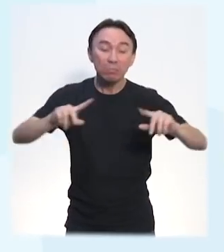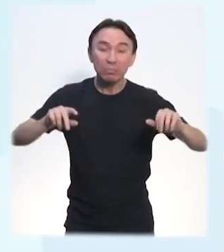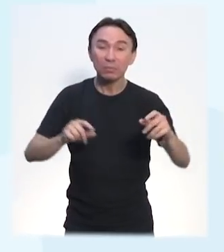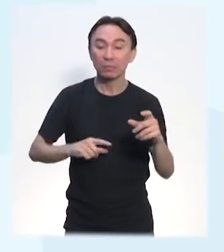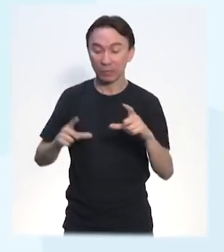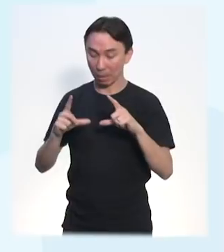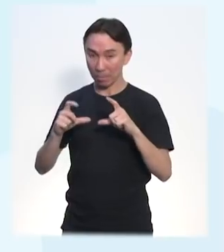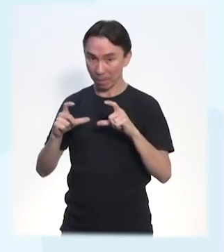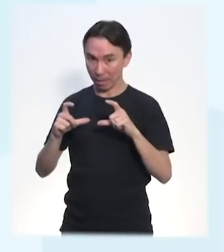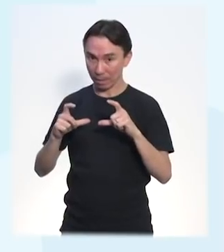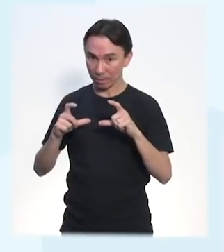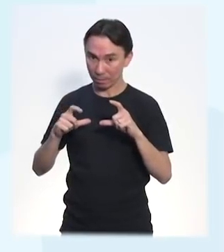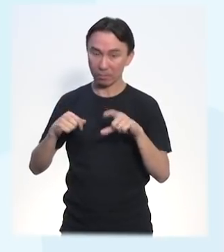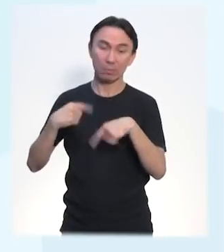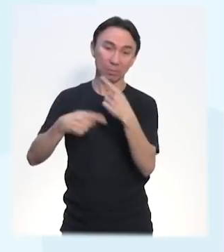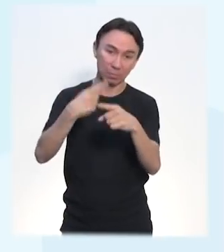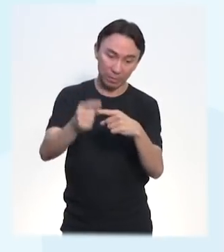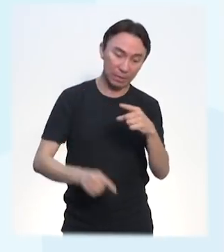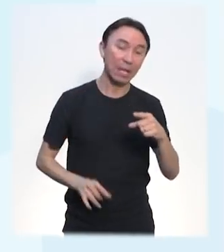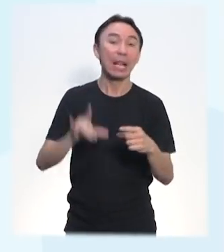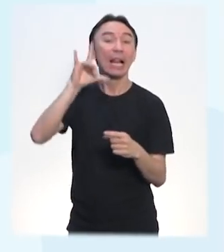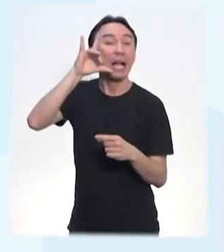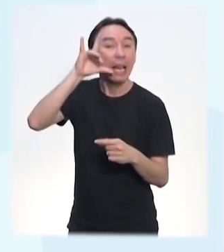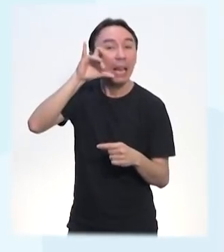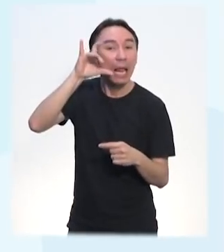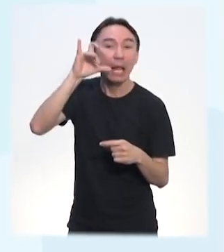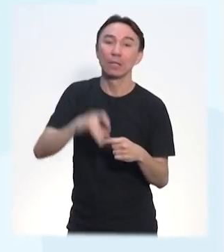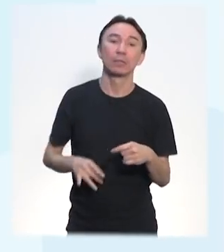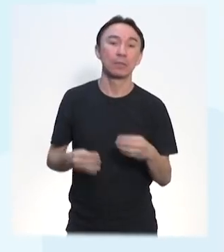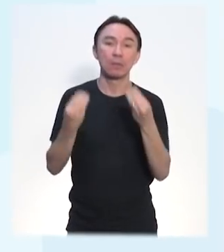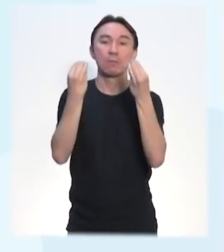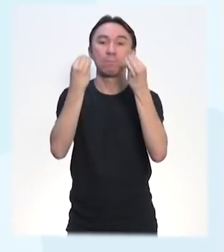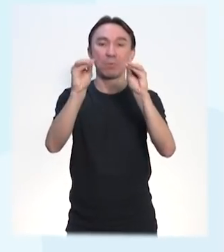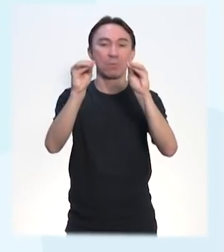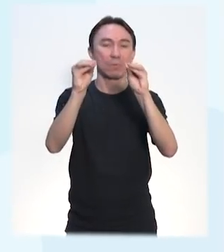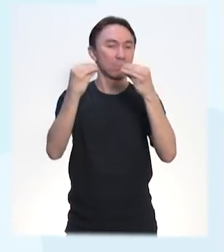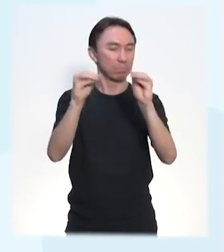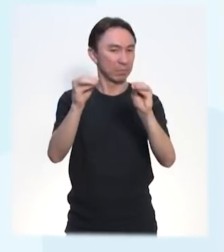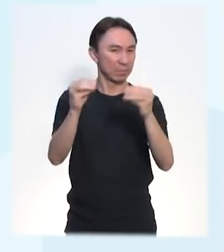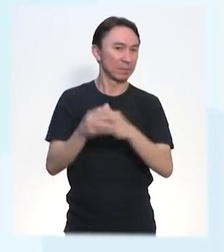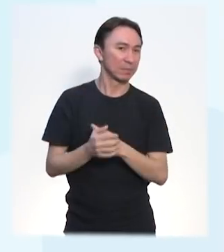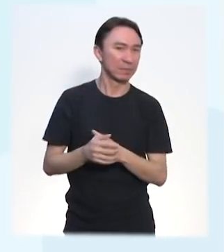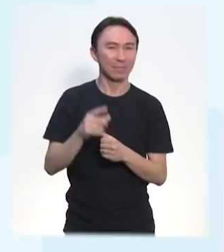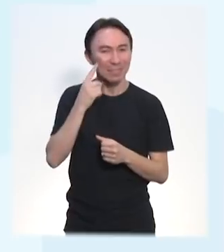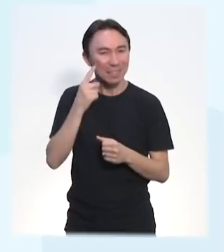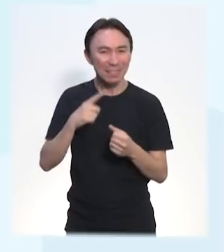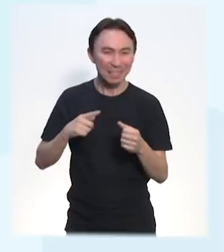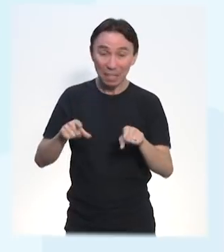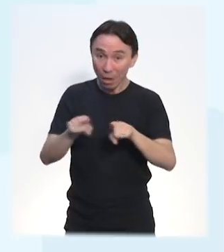no Instagram, marcando a página que foi construída, né, Ale? Que é o